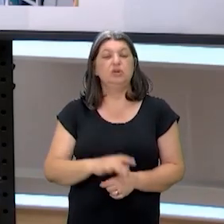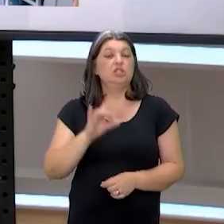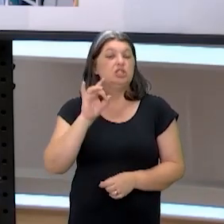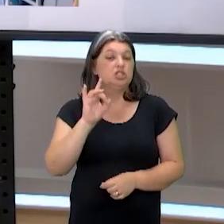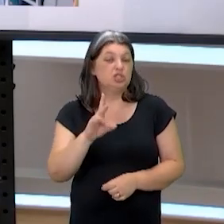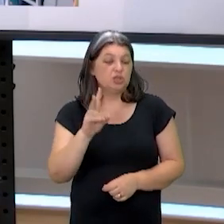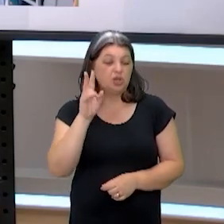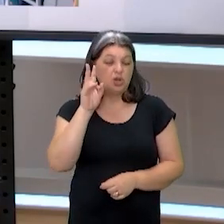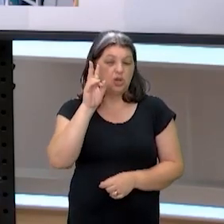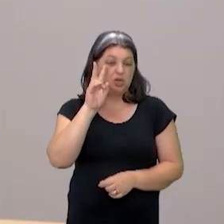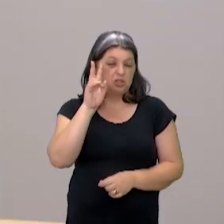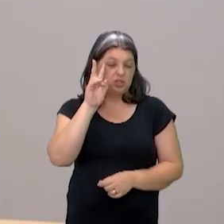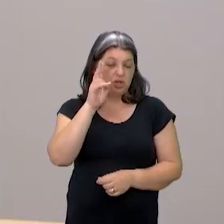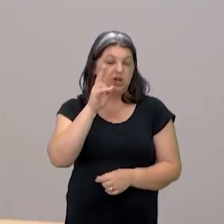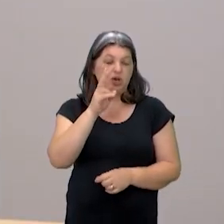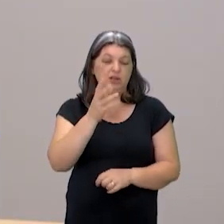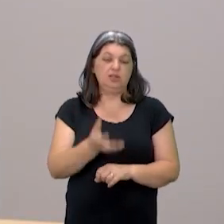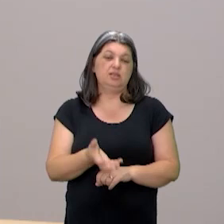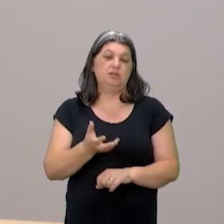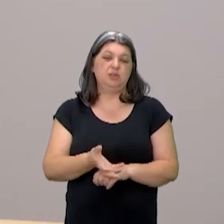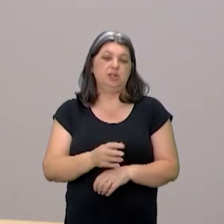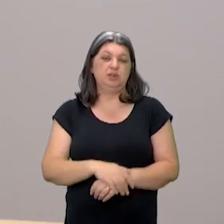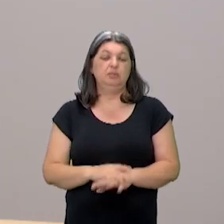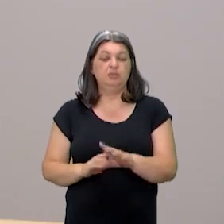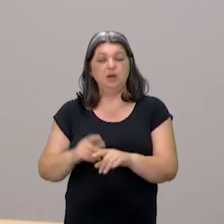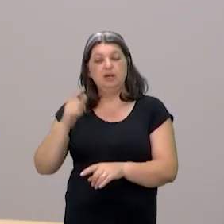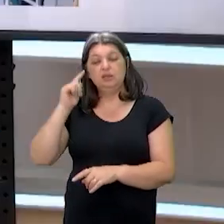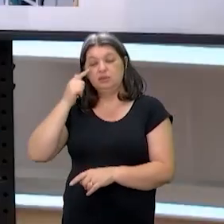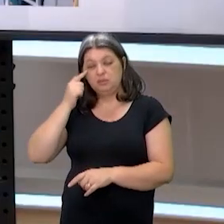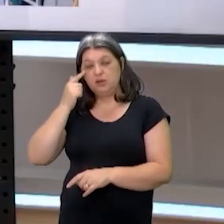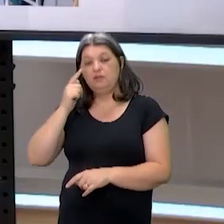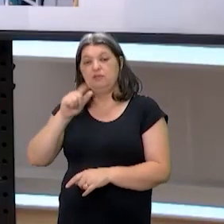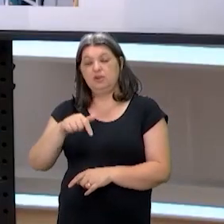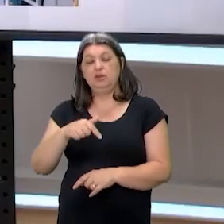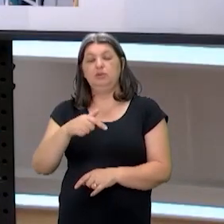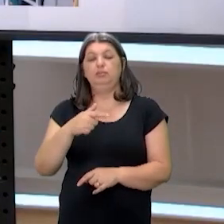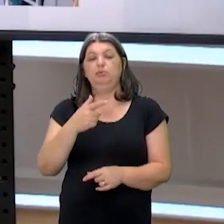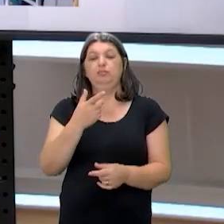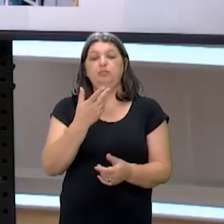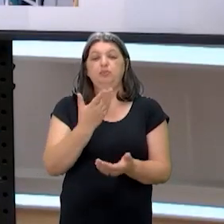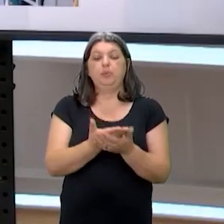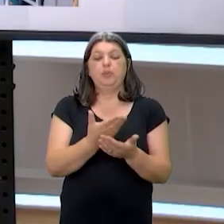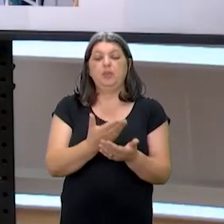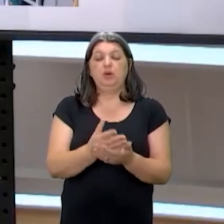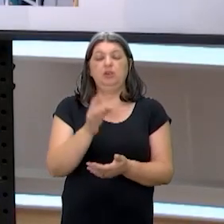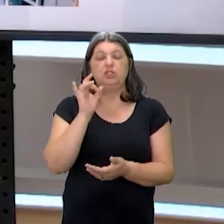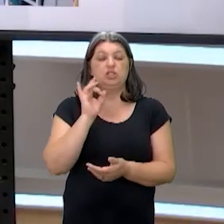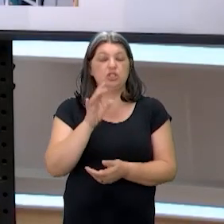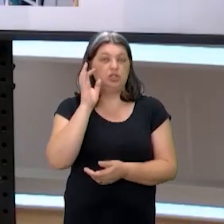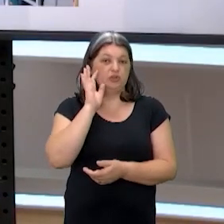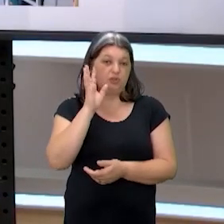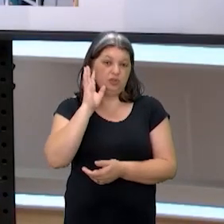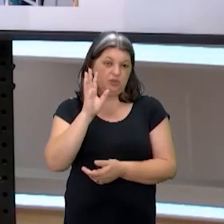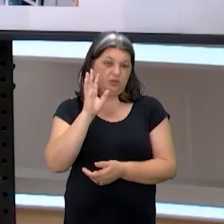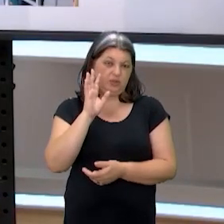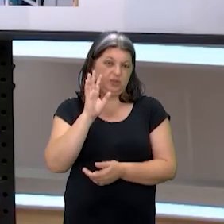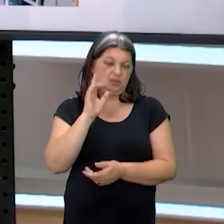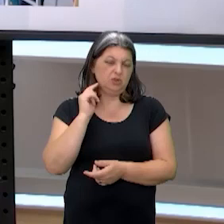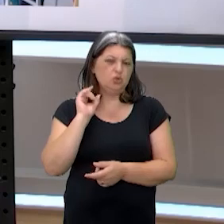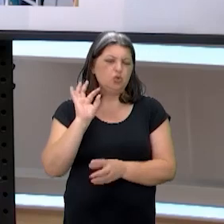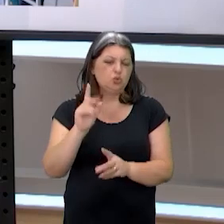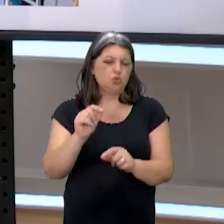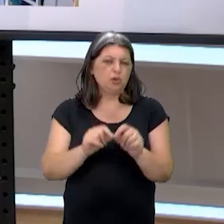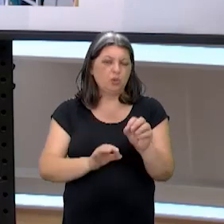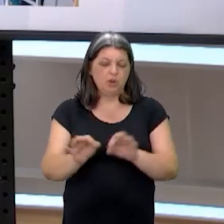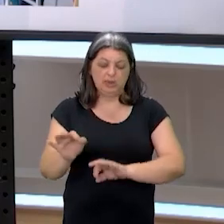história. A Mafezinha é professora de filosofia, dá aula apenas de filosofia. Tudo é organizado por